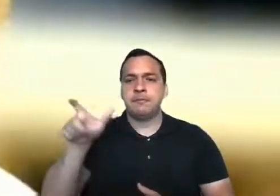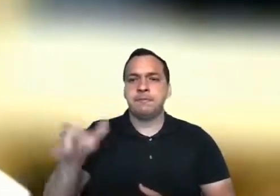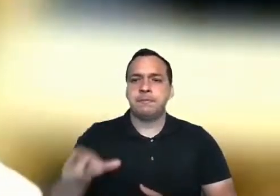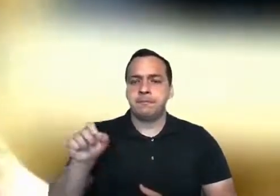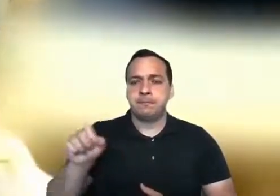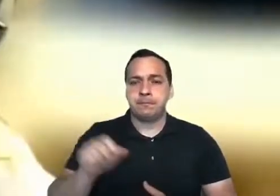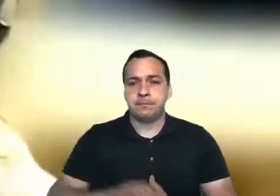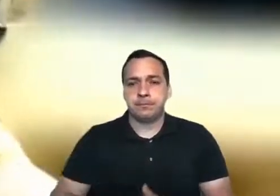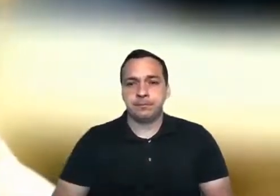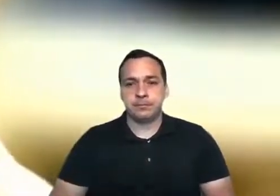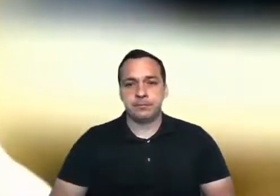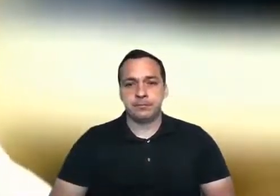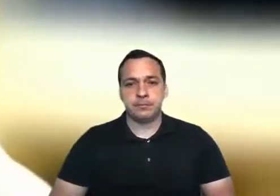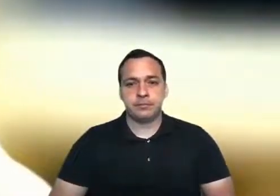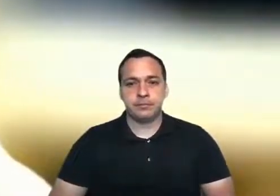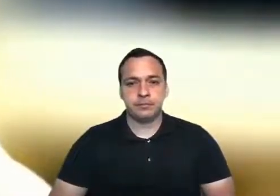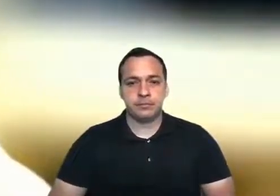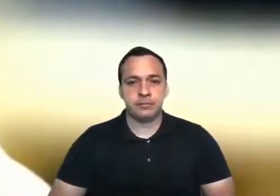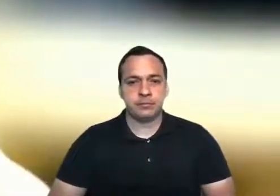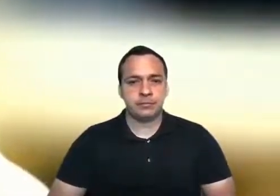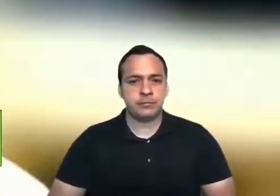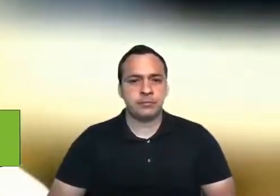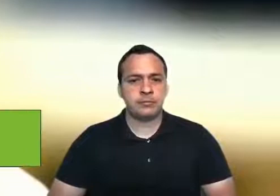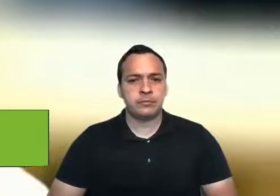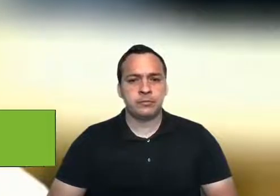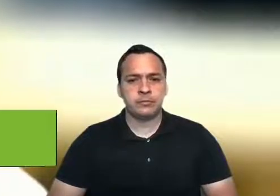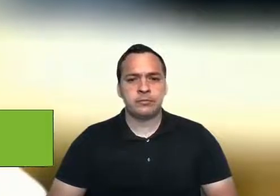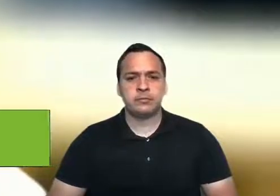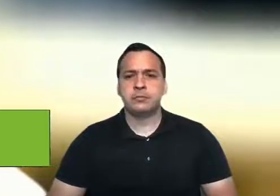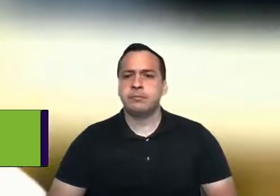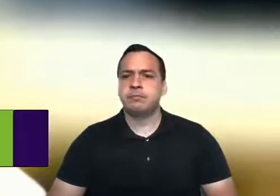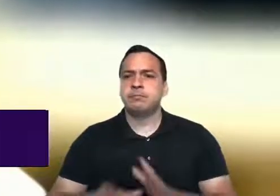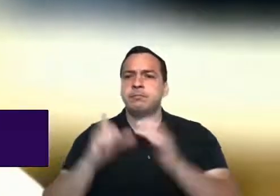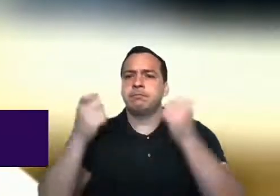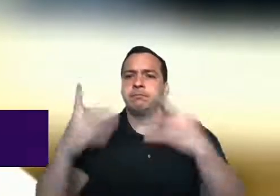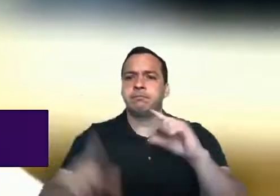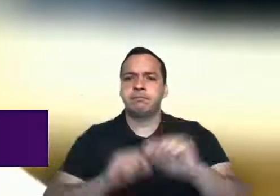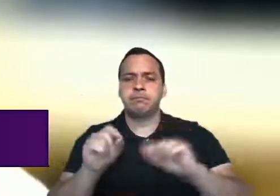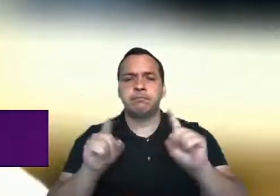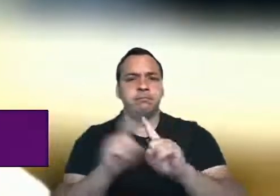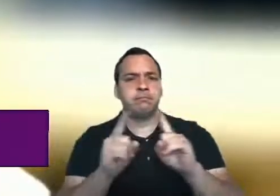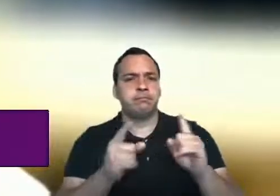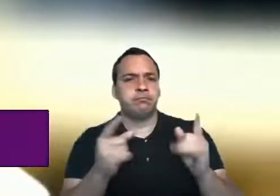colega que habló antes, como colega que me precedeu comentou,